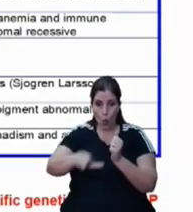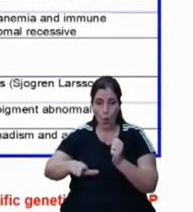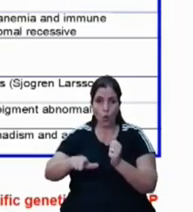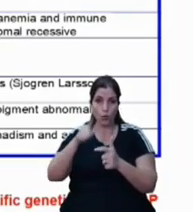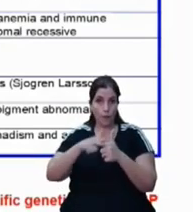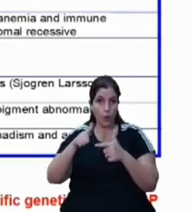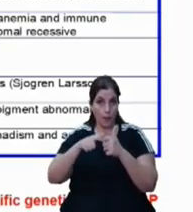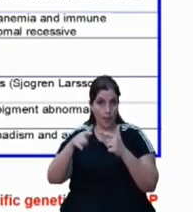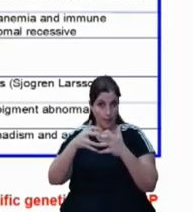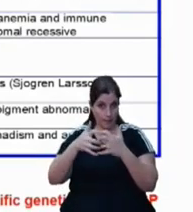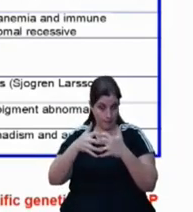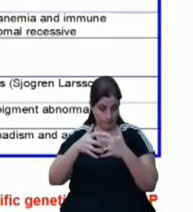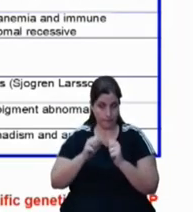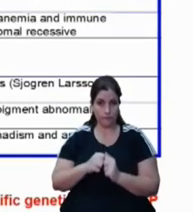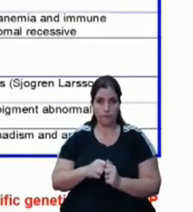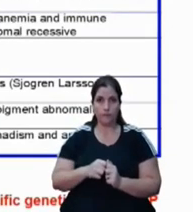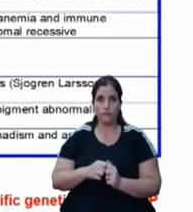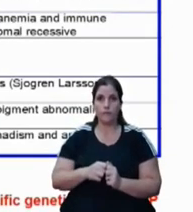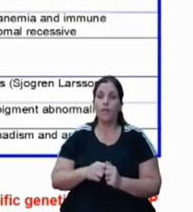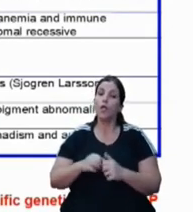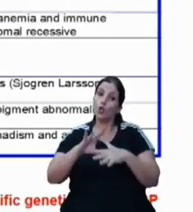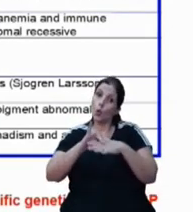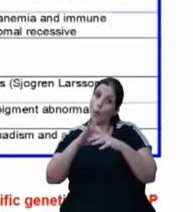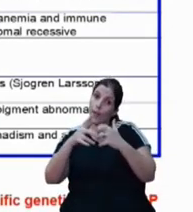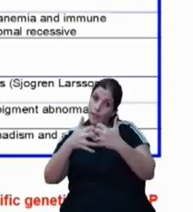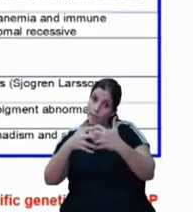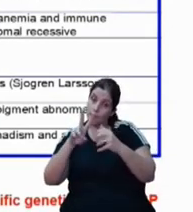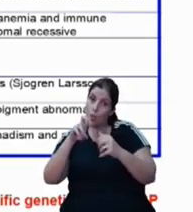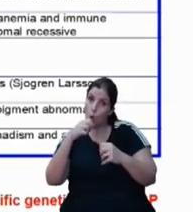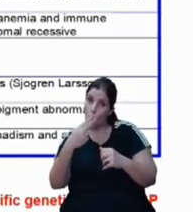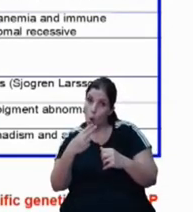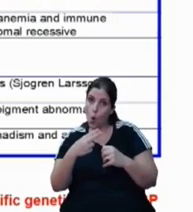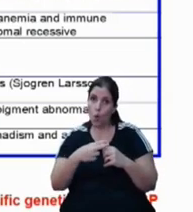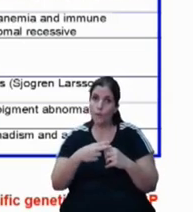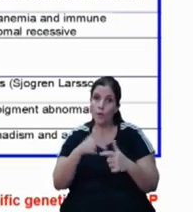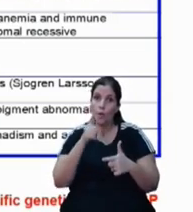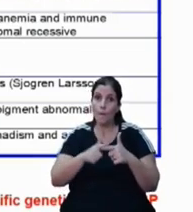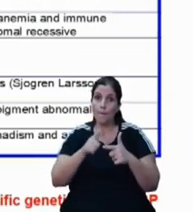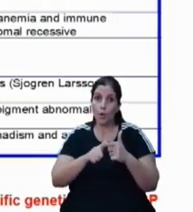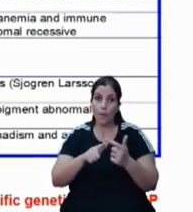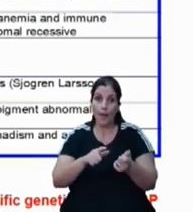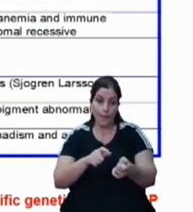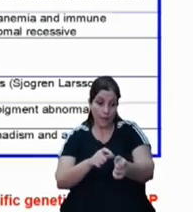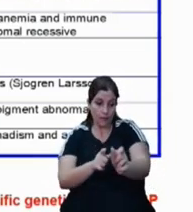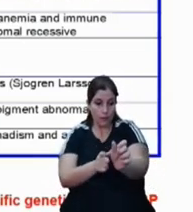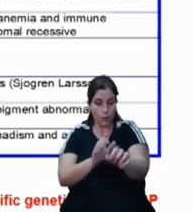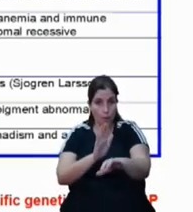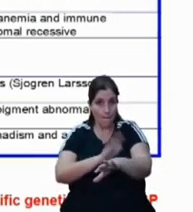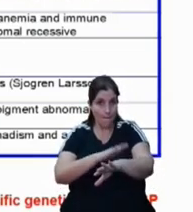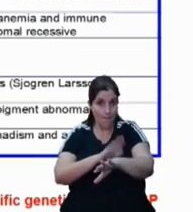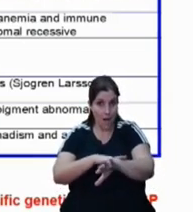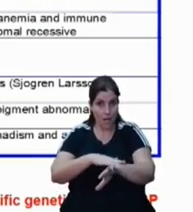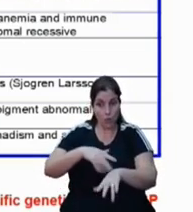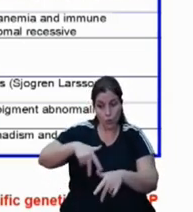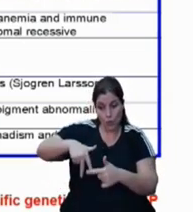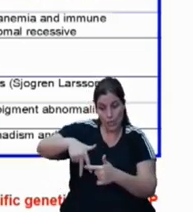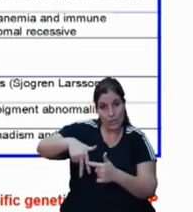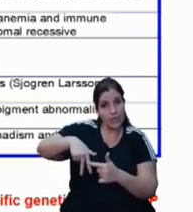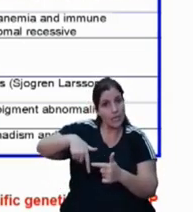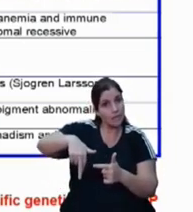exemplo, neuropatia ou distúrbios dos nervos dos braços e nas pernas, e ocorre